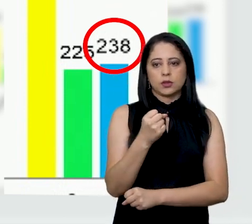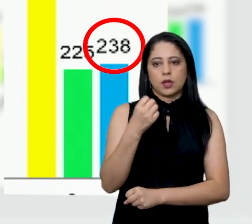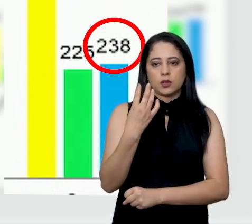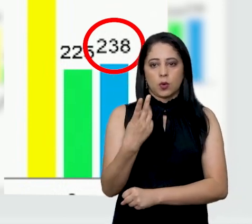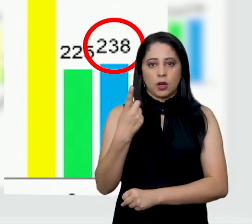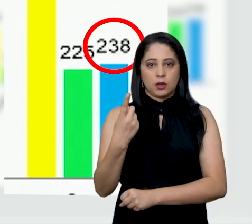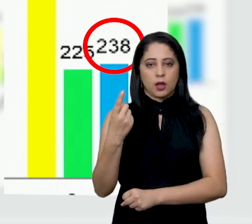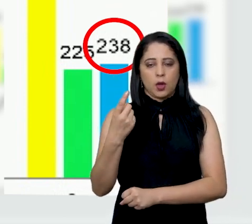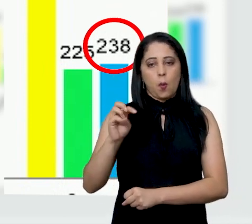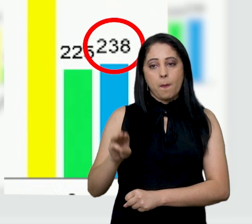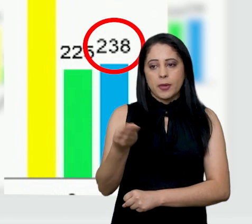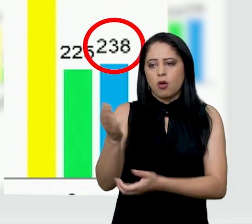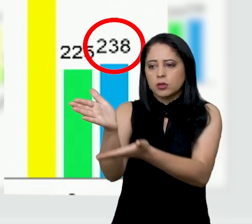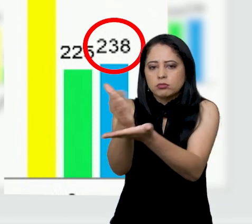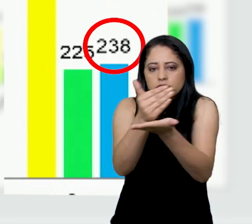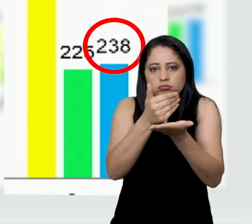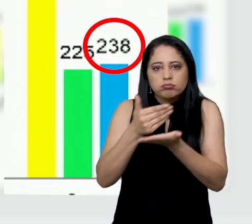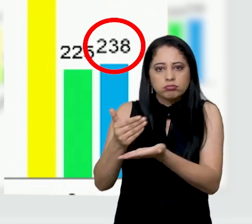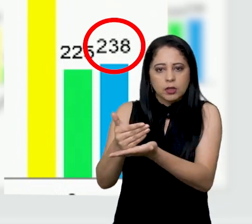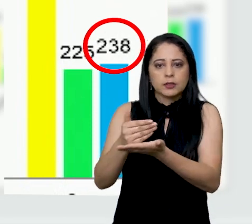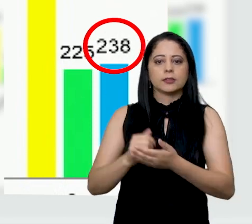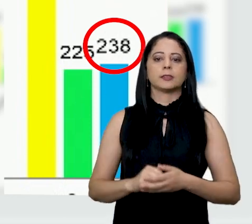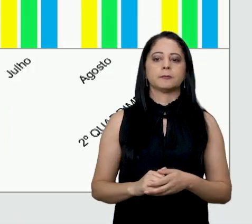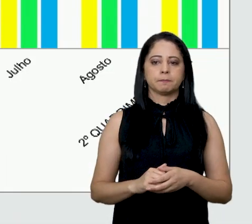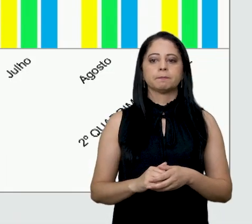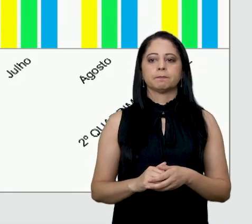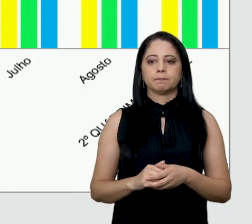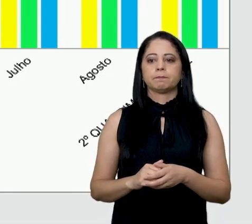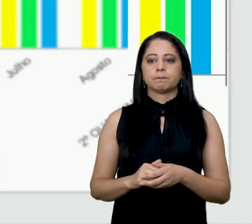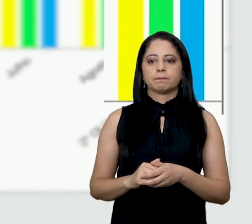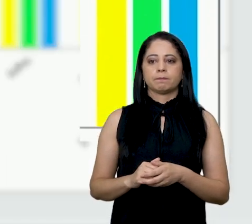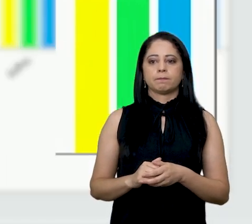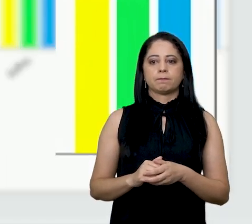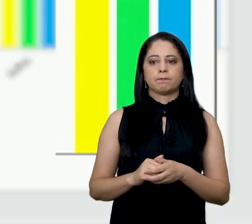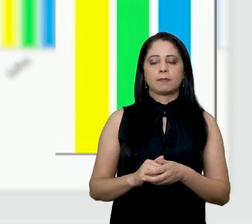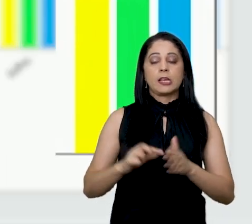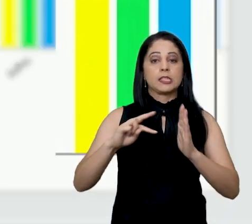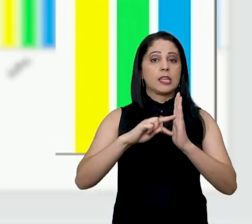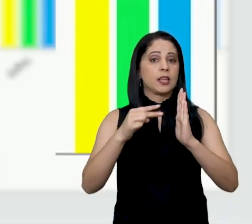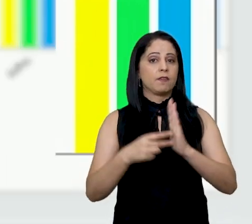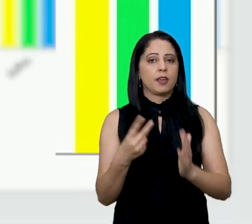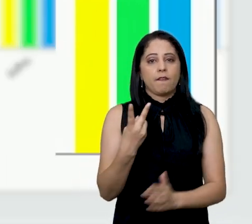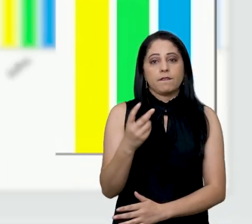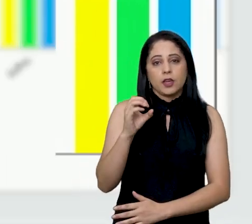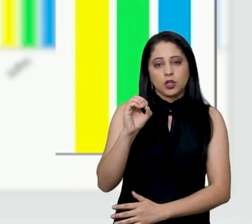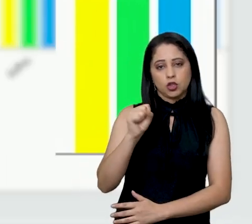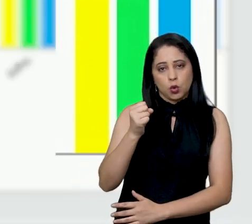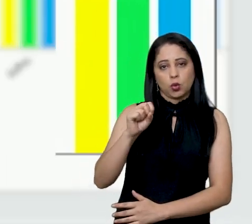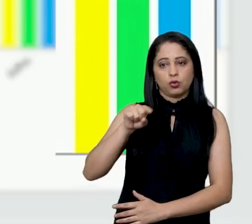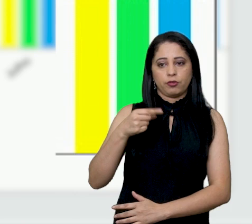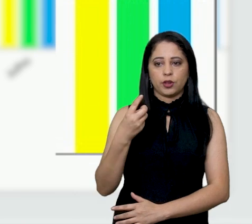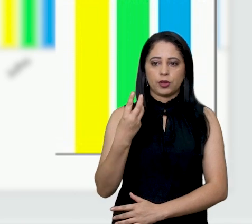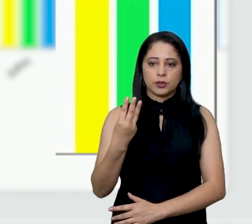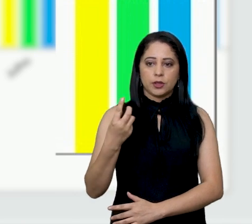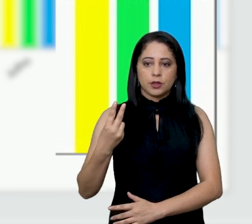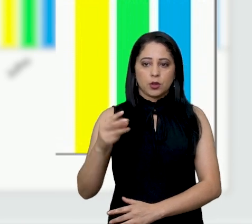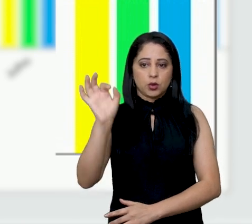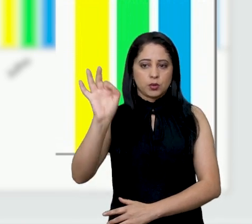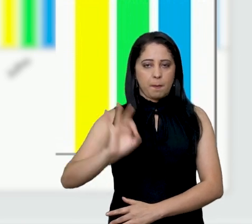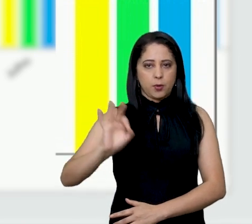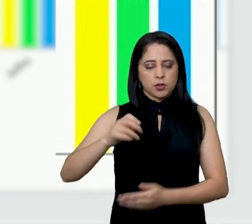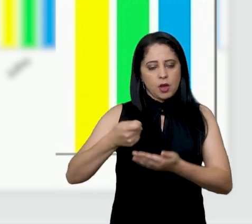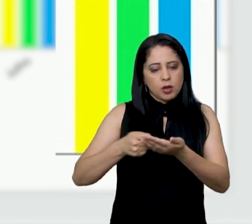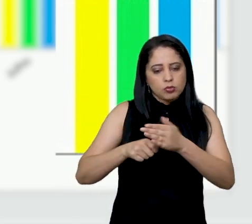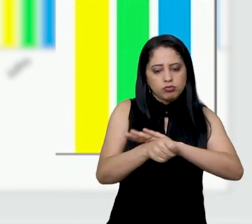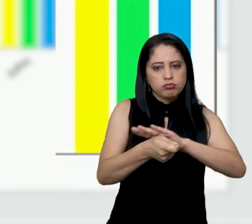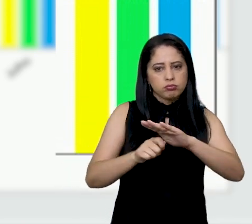milhões arrecadados no período em receita própria, representando 28,3% do total orçamentário nesses